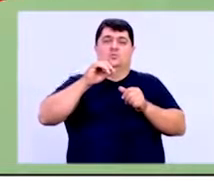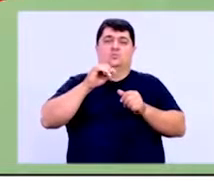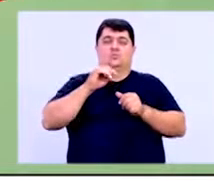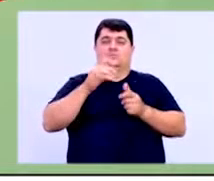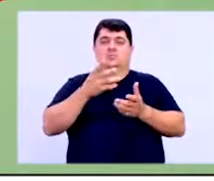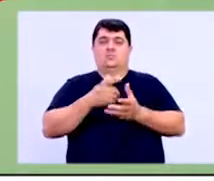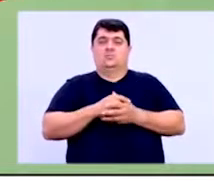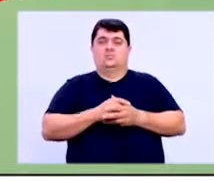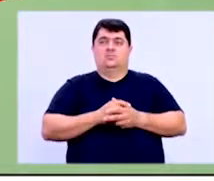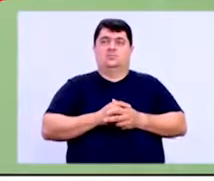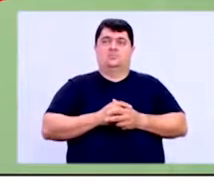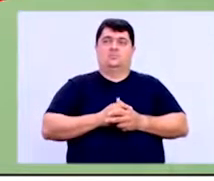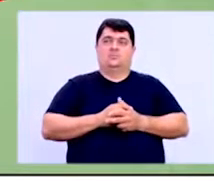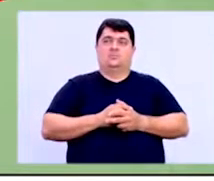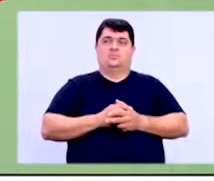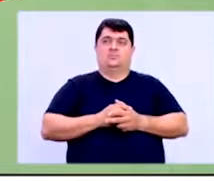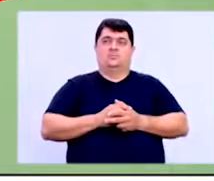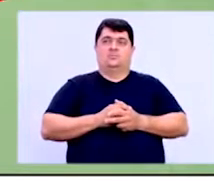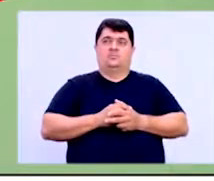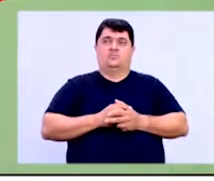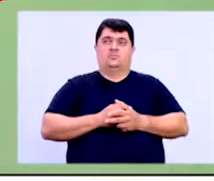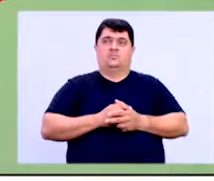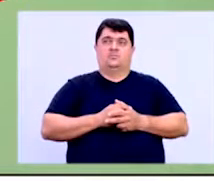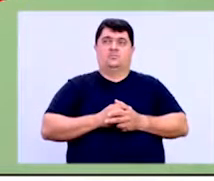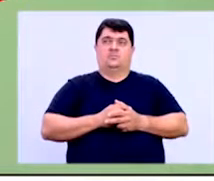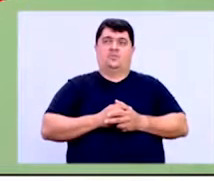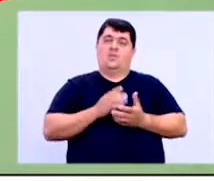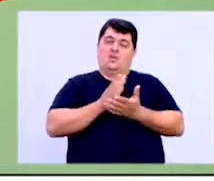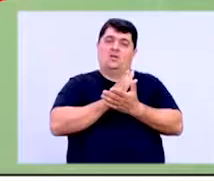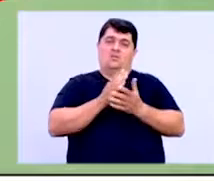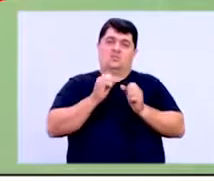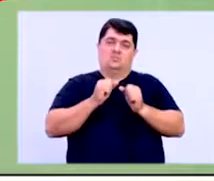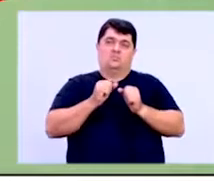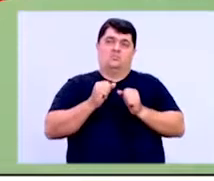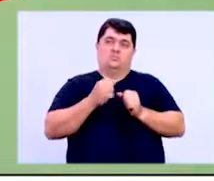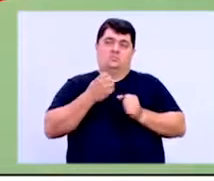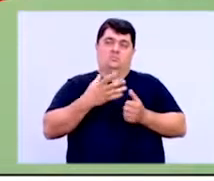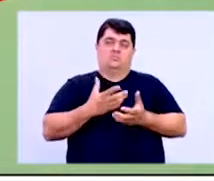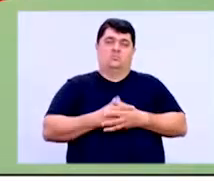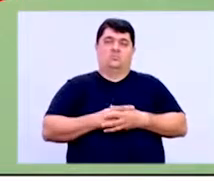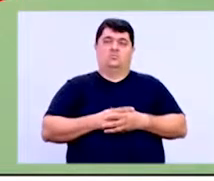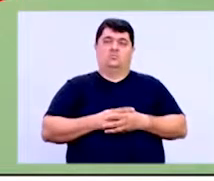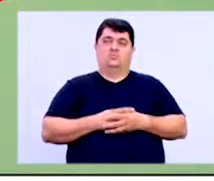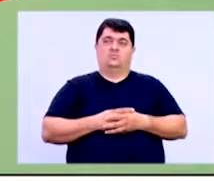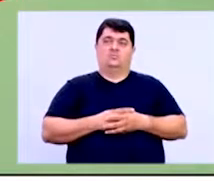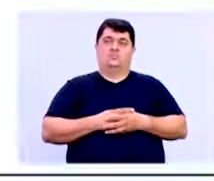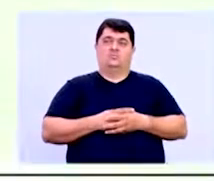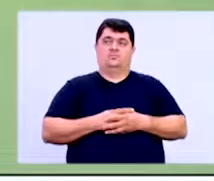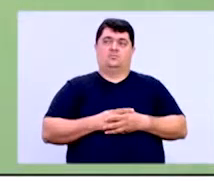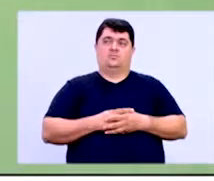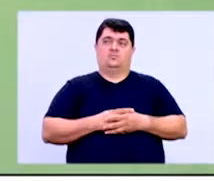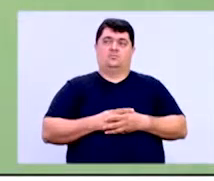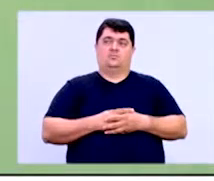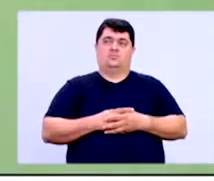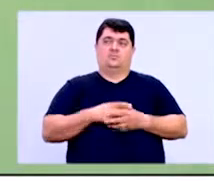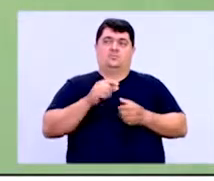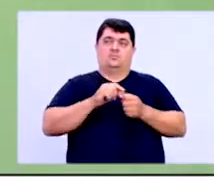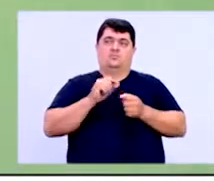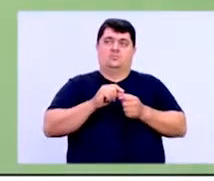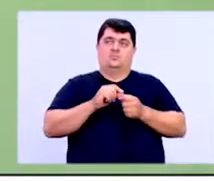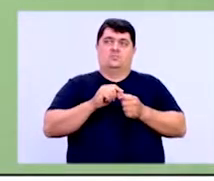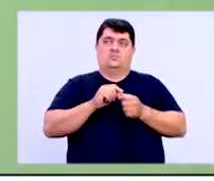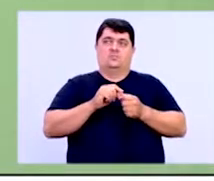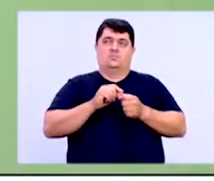indiretos. Olha, de repente essa tabelinha pode ser uma boa estudar, hein? Mas vamos para a resolução dessa